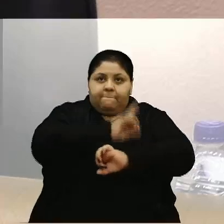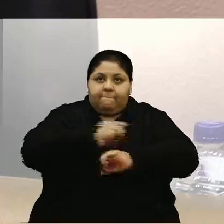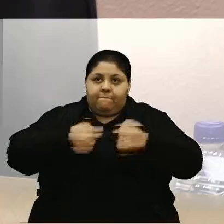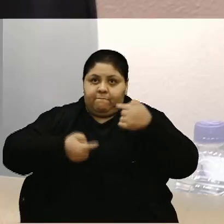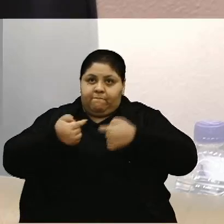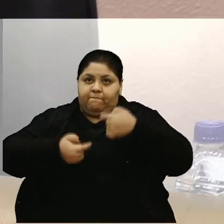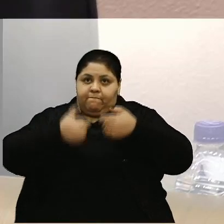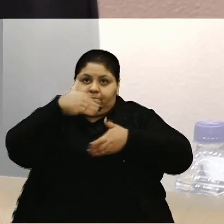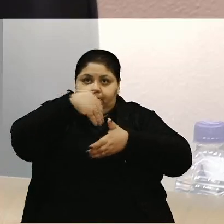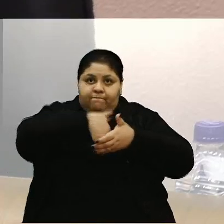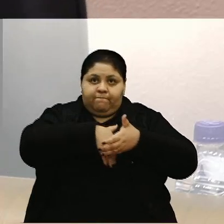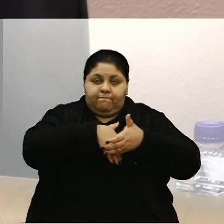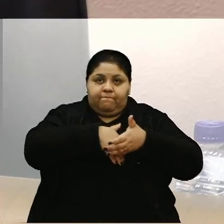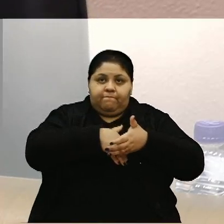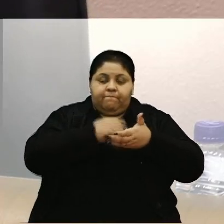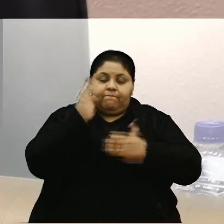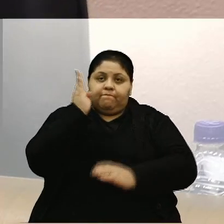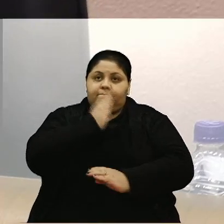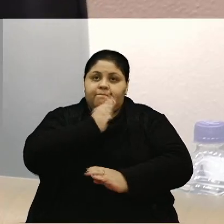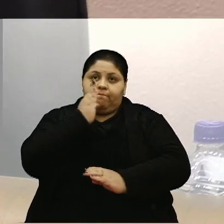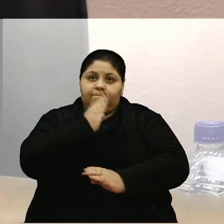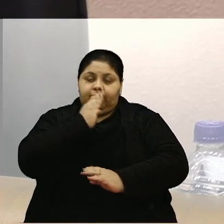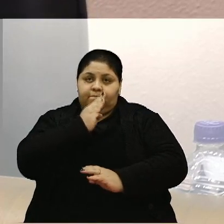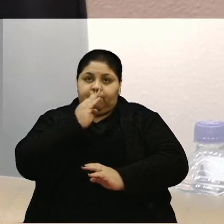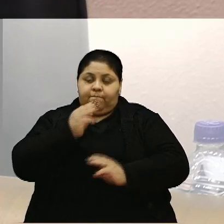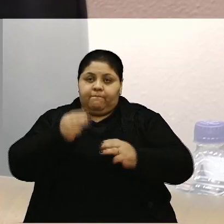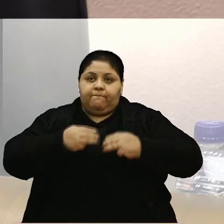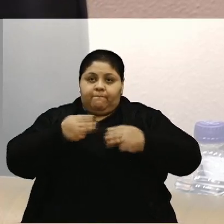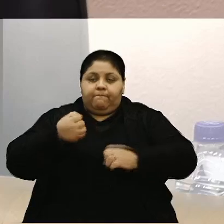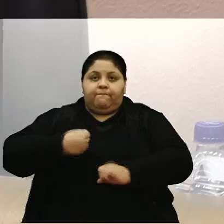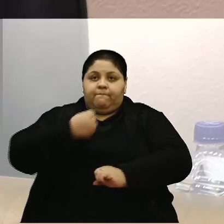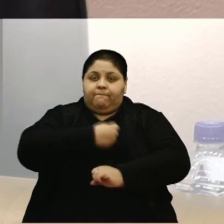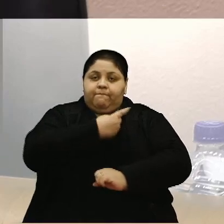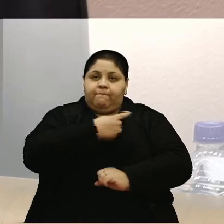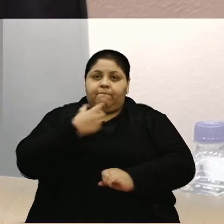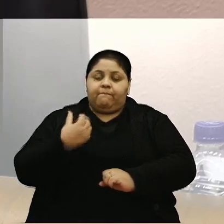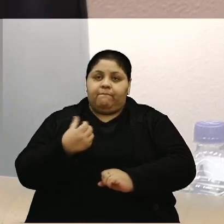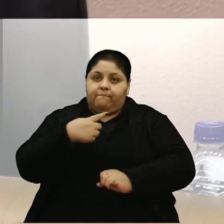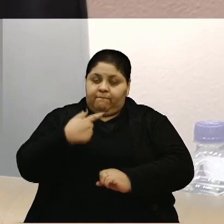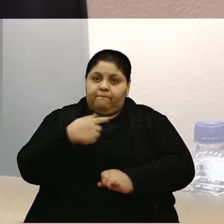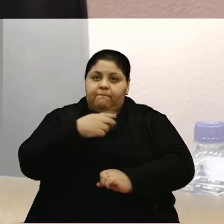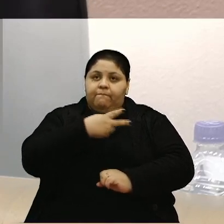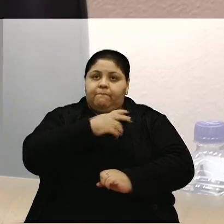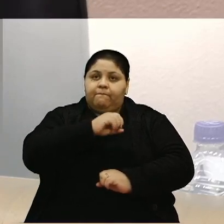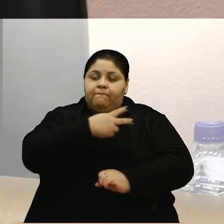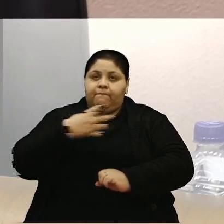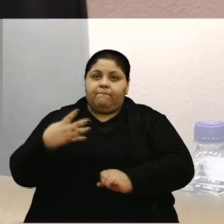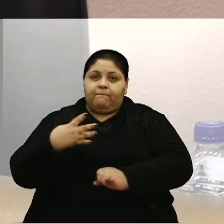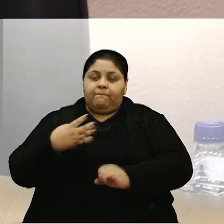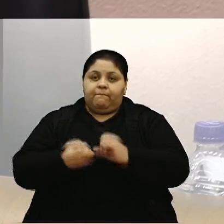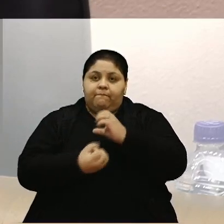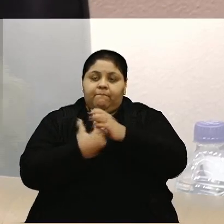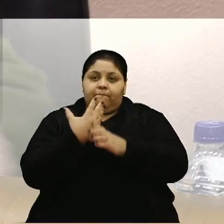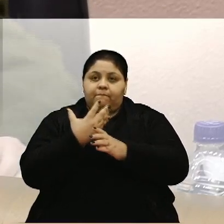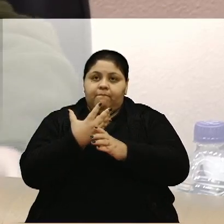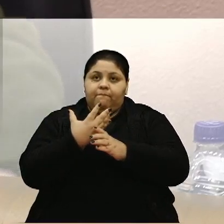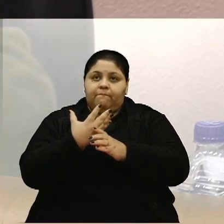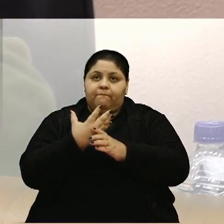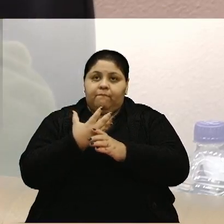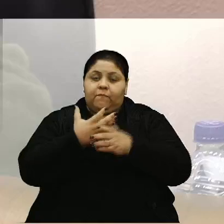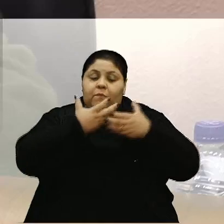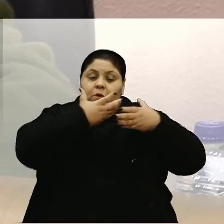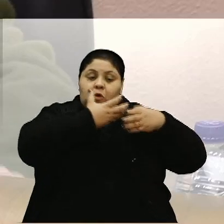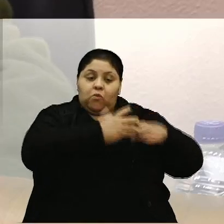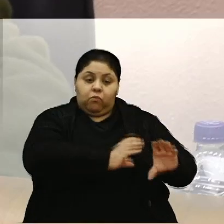Discussão única e votação em regime de urgência. A moção número 17/2024, de autoria coletiva. Moção de repúdio